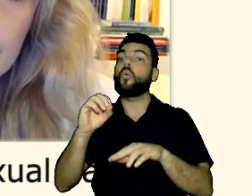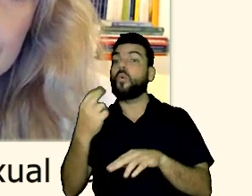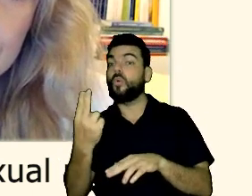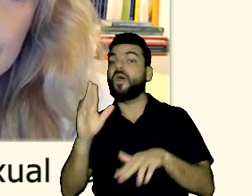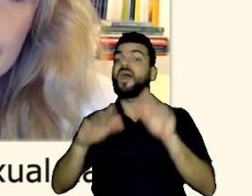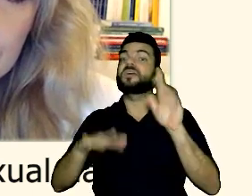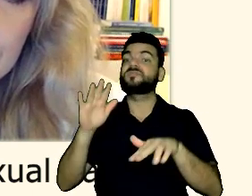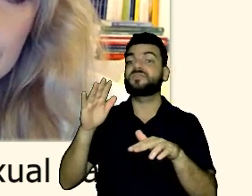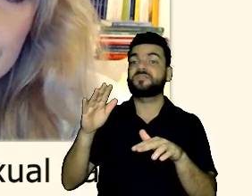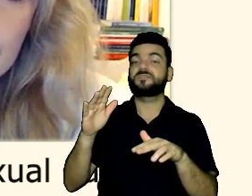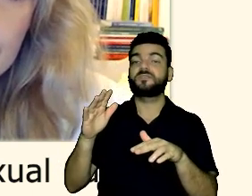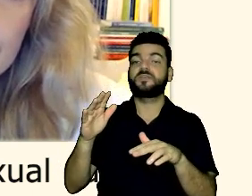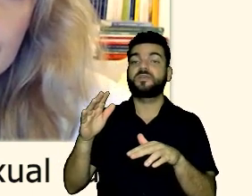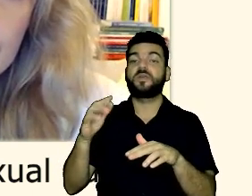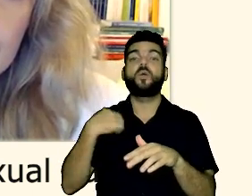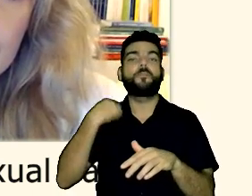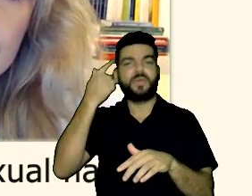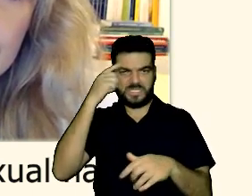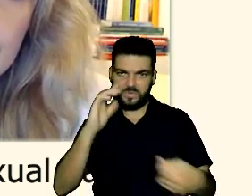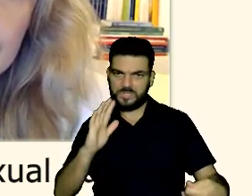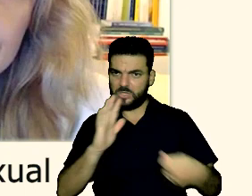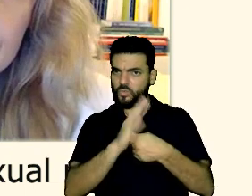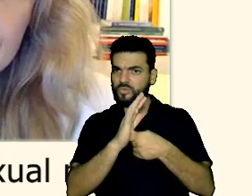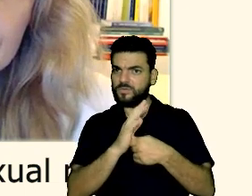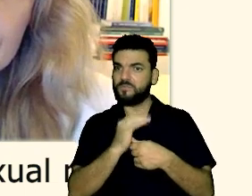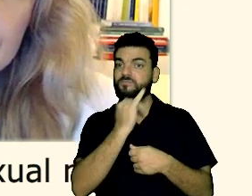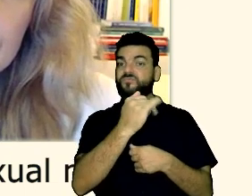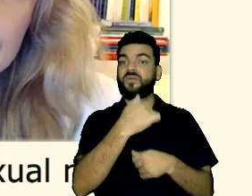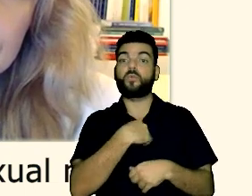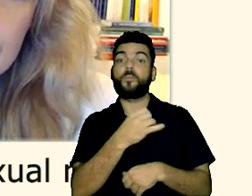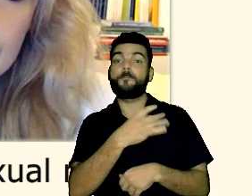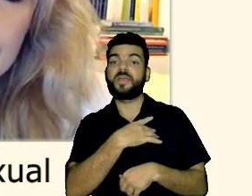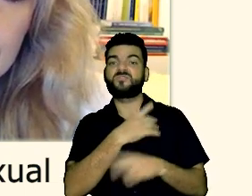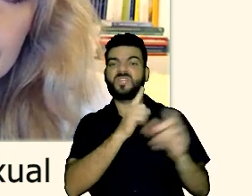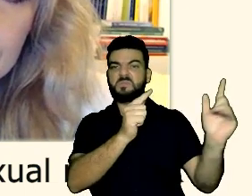11% por medo que a culpa recaia sobre si mesmo.